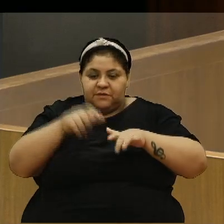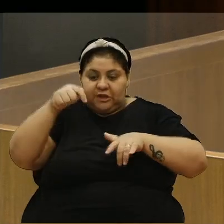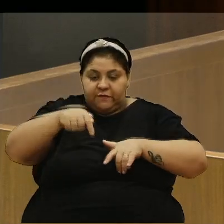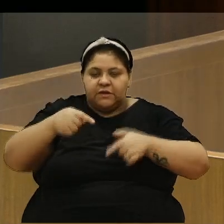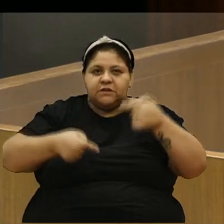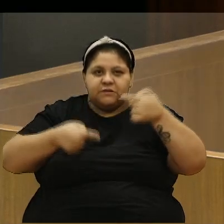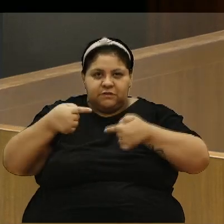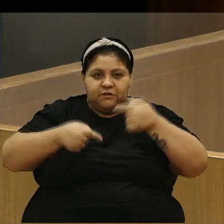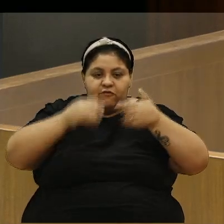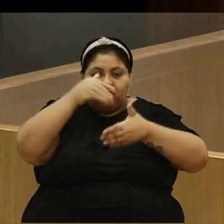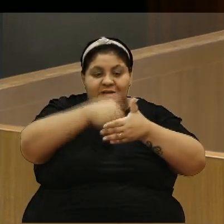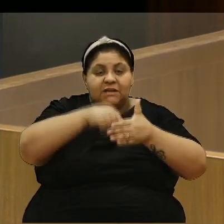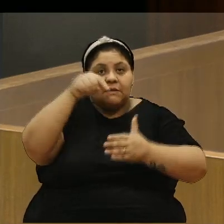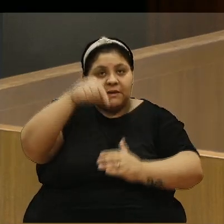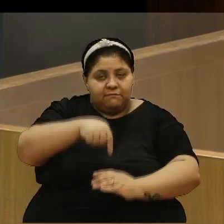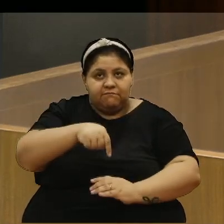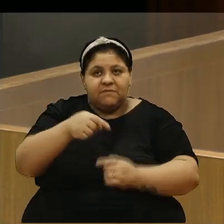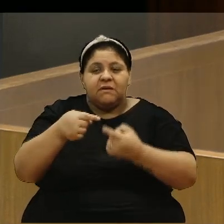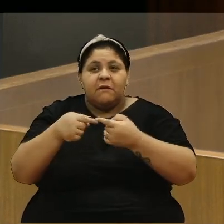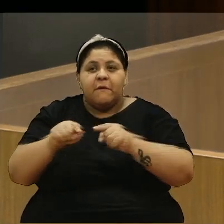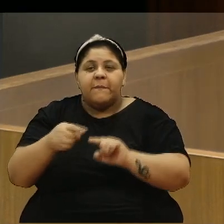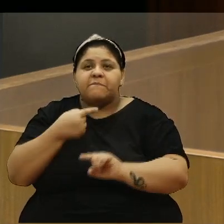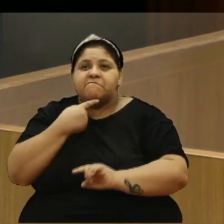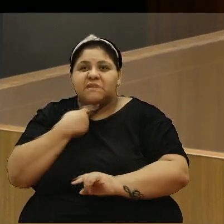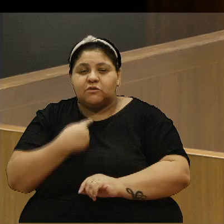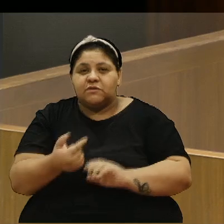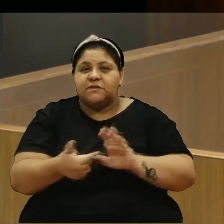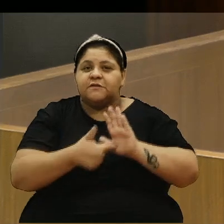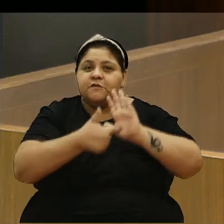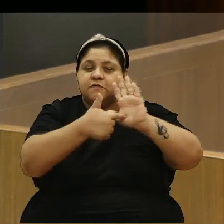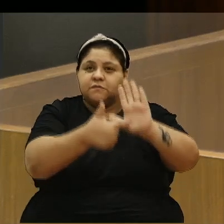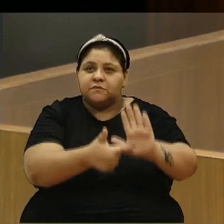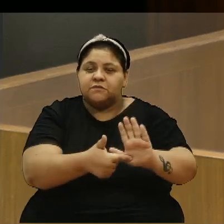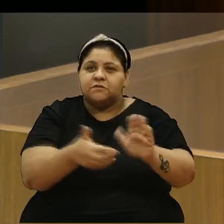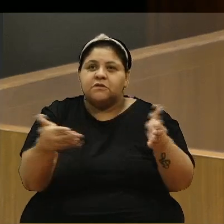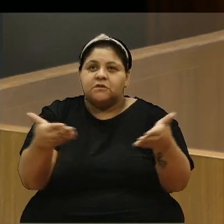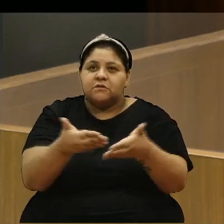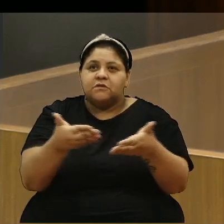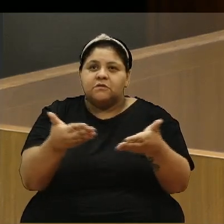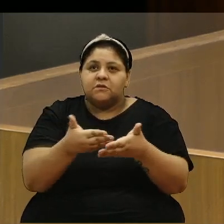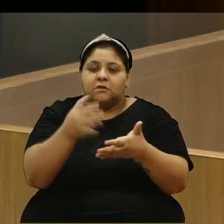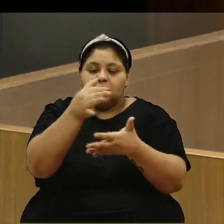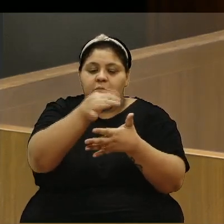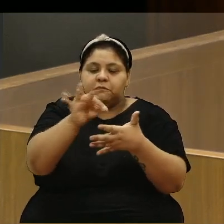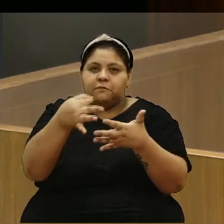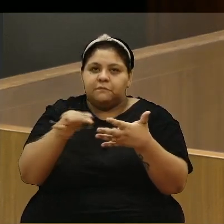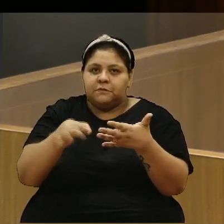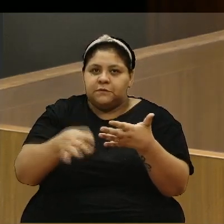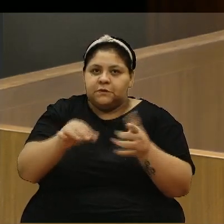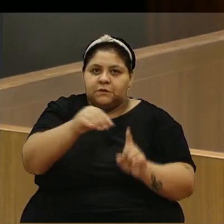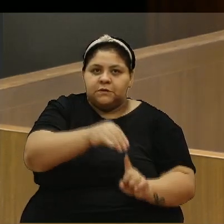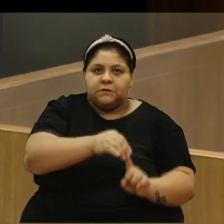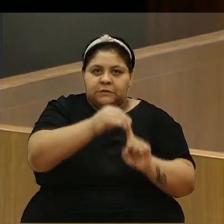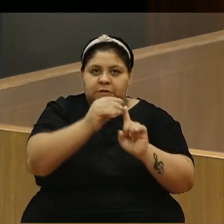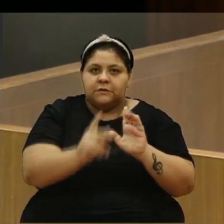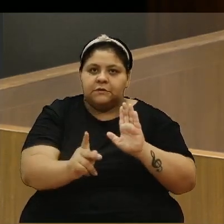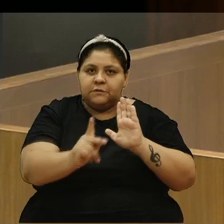e votado aqui, mas eu gostaria de apresentar já os pontos principais desse